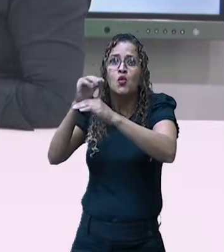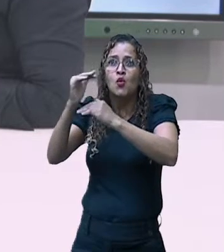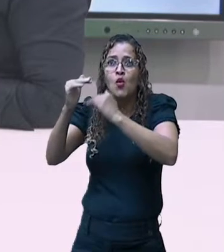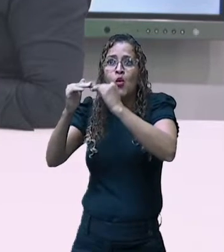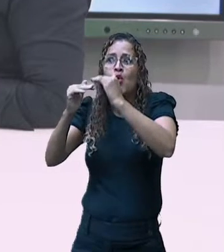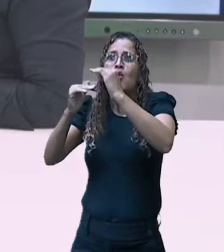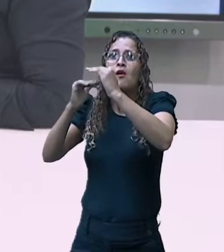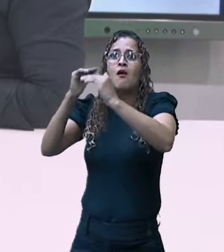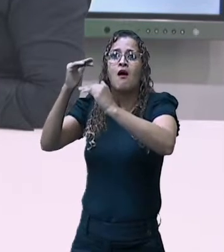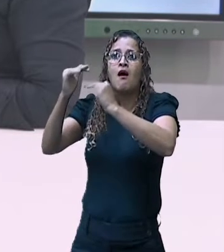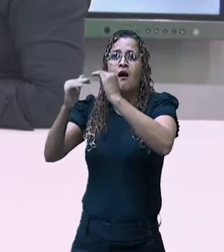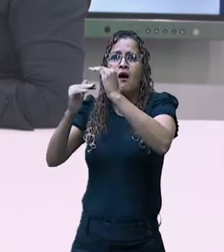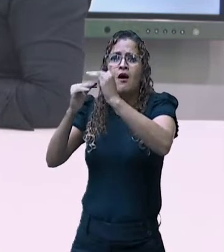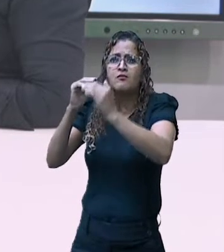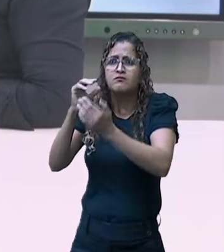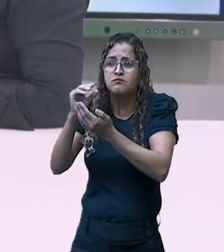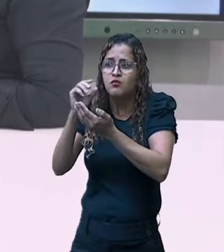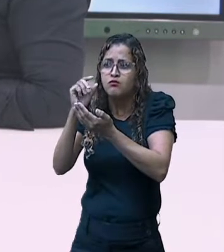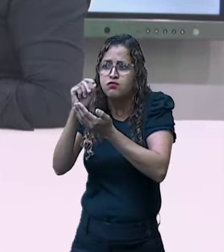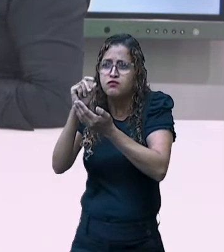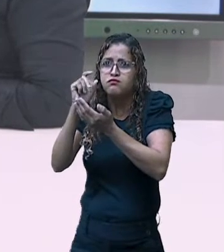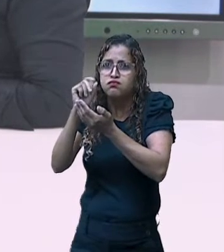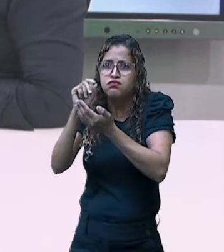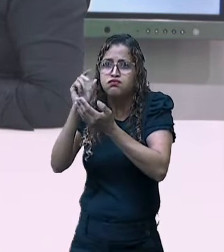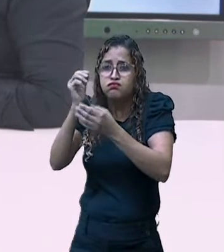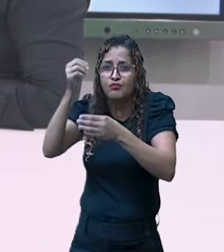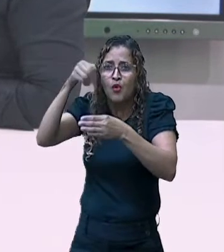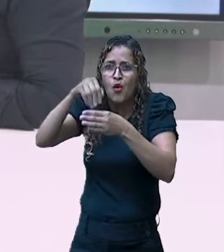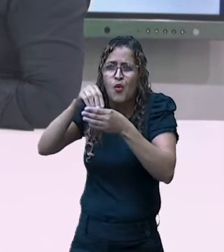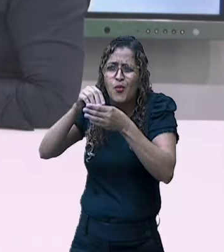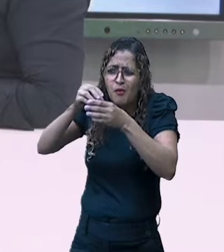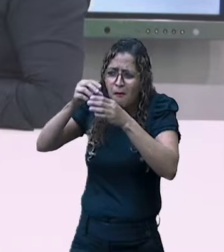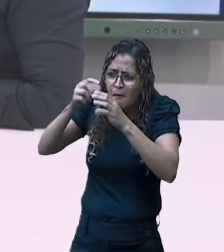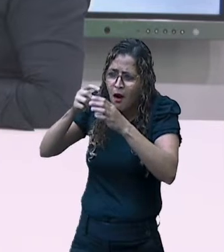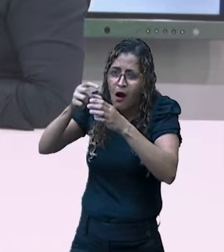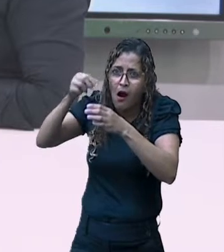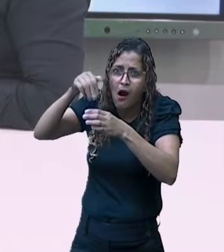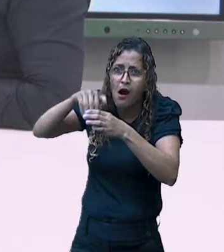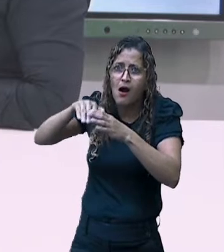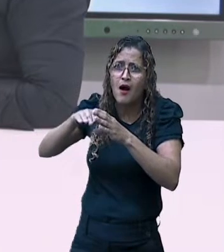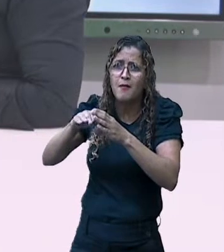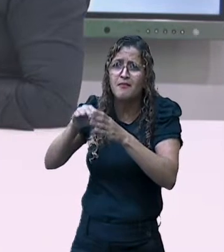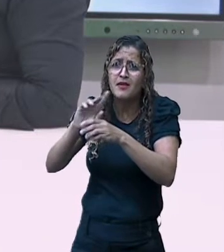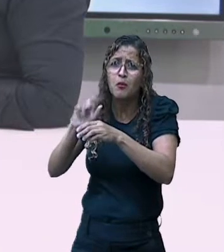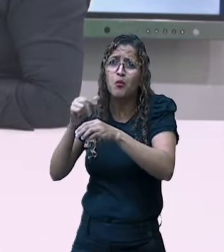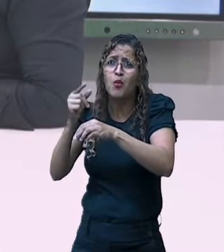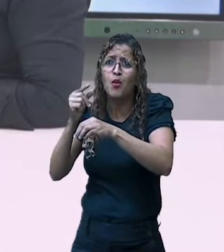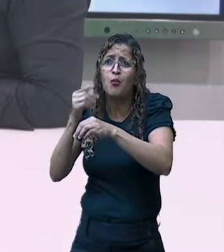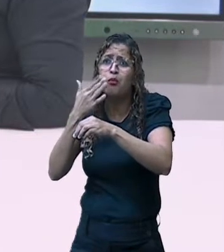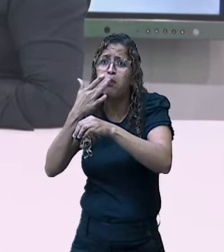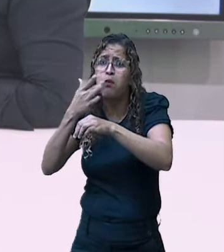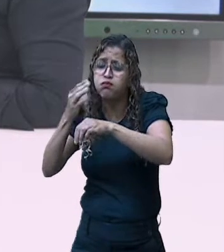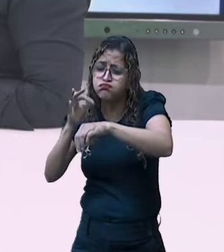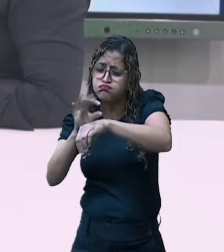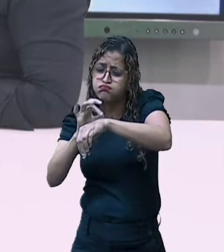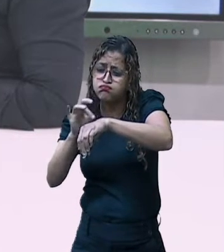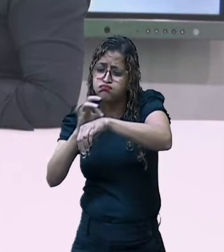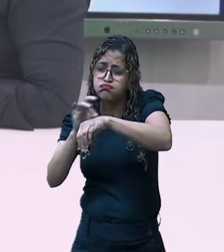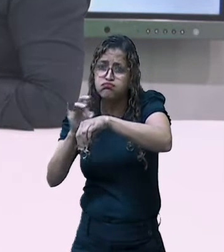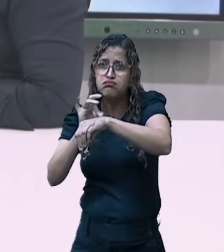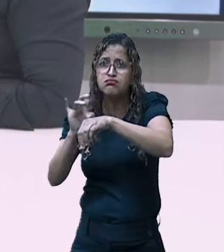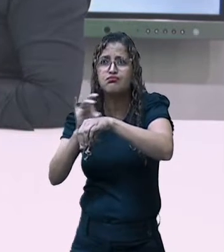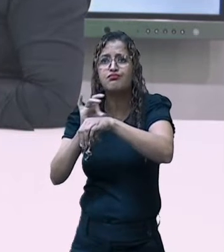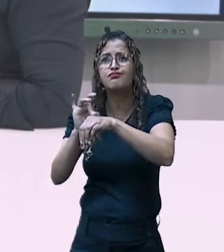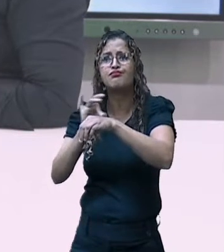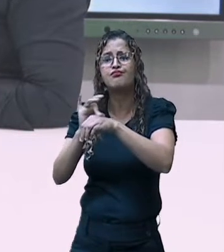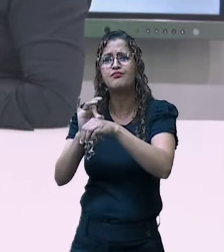depois cria-se uma cavidade, um buraquinho preto no dente. Então, por isso que às vezes a gente vê a cárie